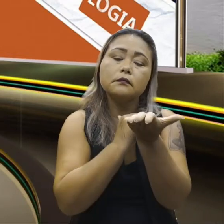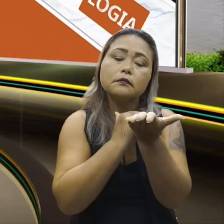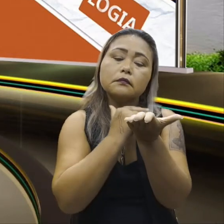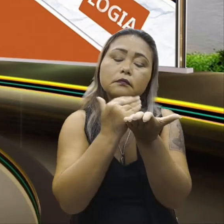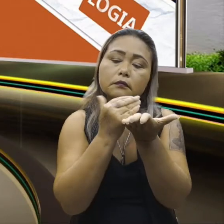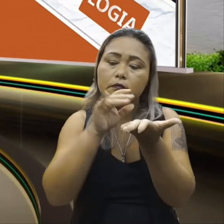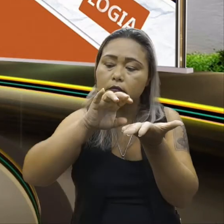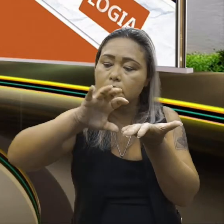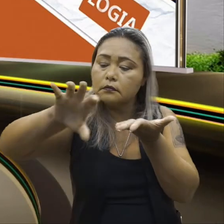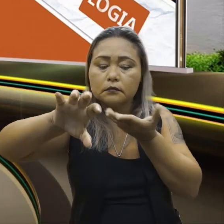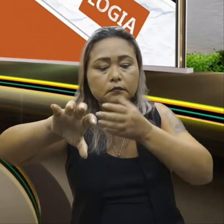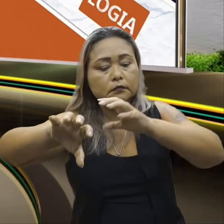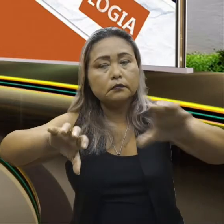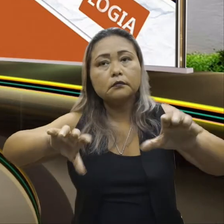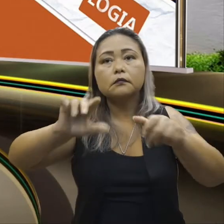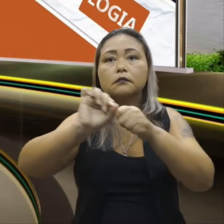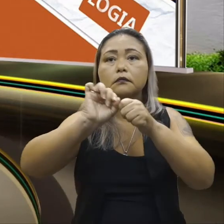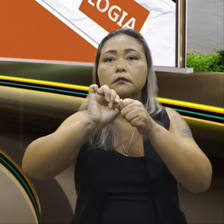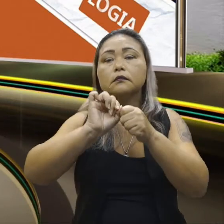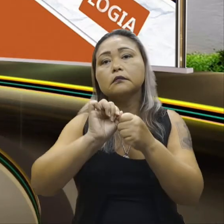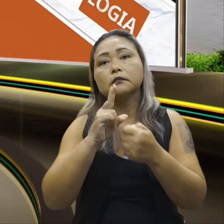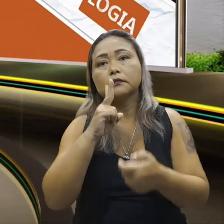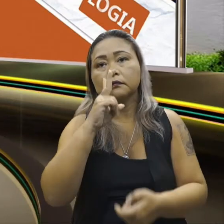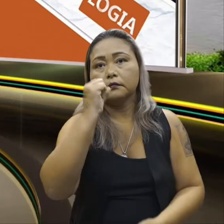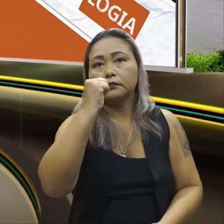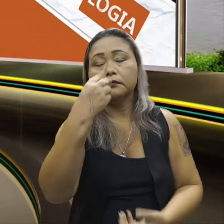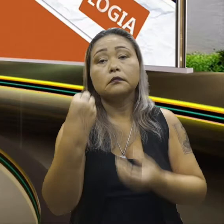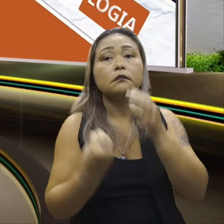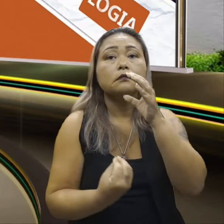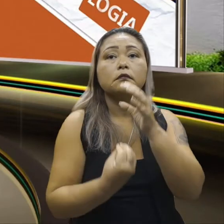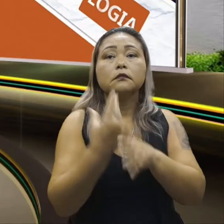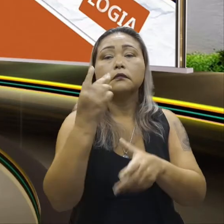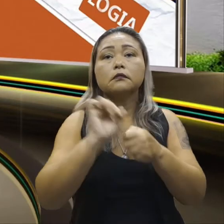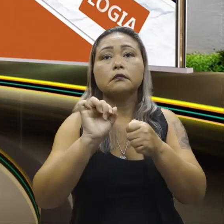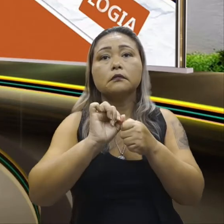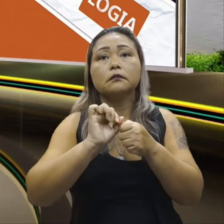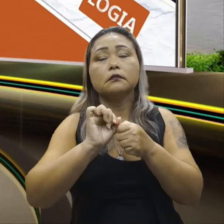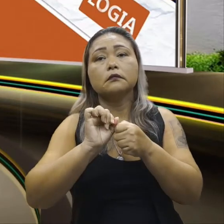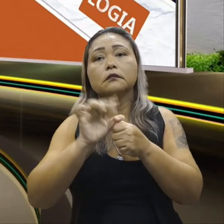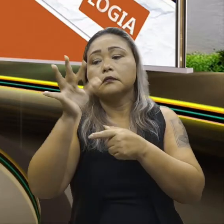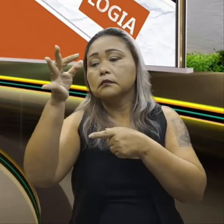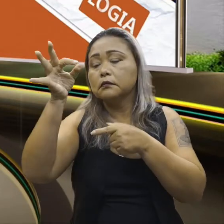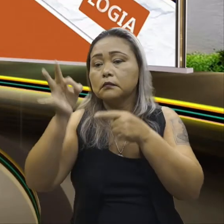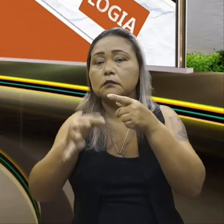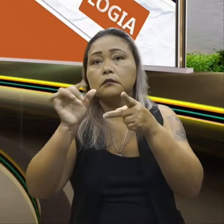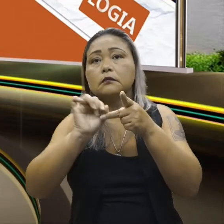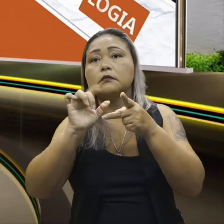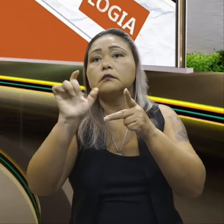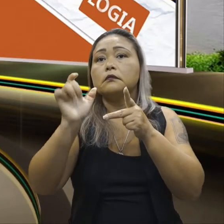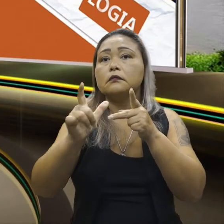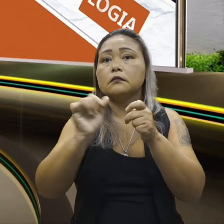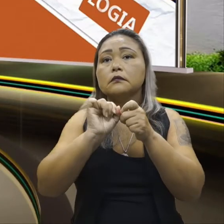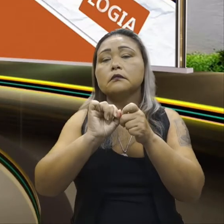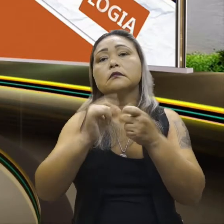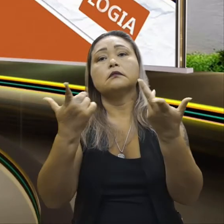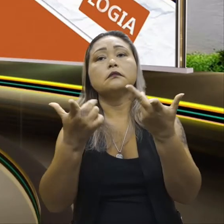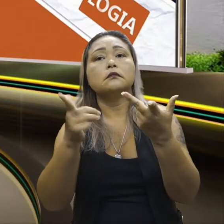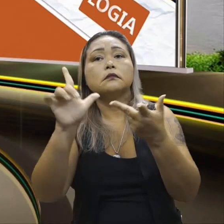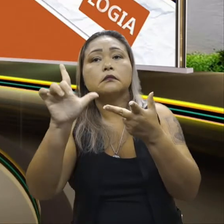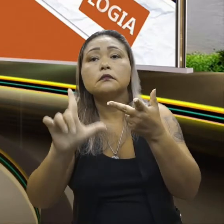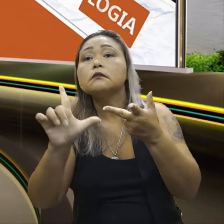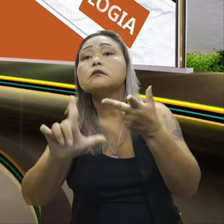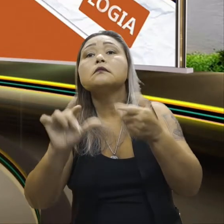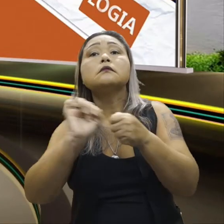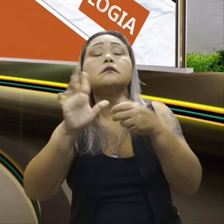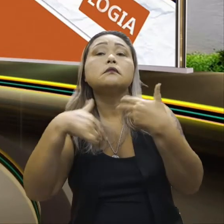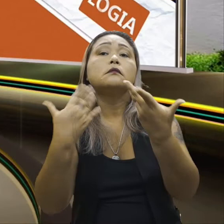dos poderes. Como que surgiu essa história de judiciário, executivo, legislativo? Como que começou